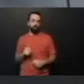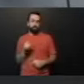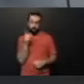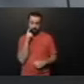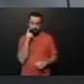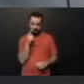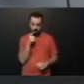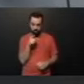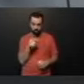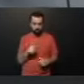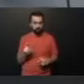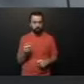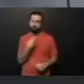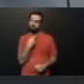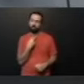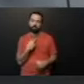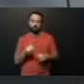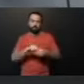mochila.